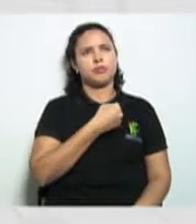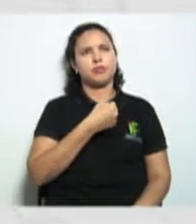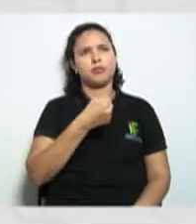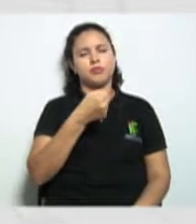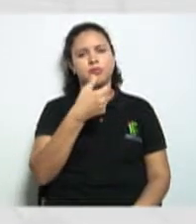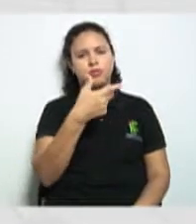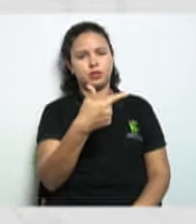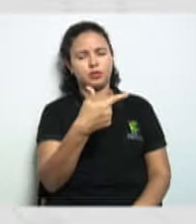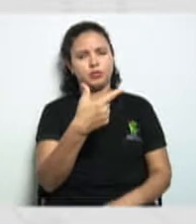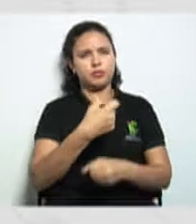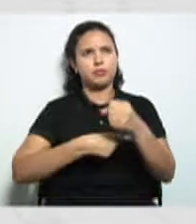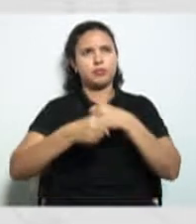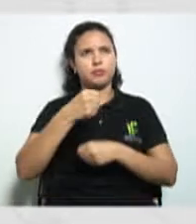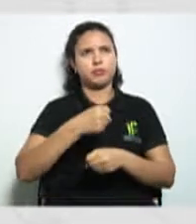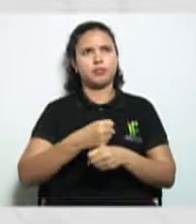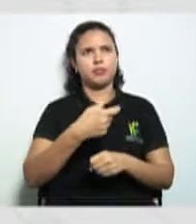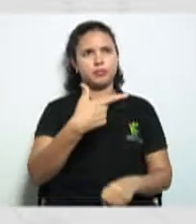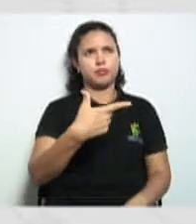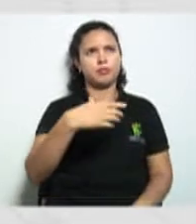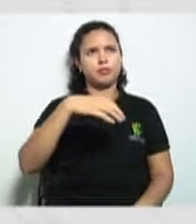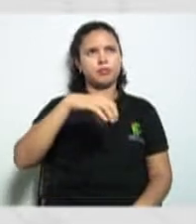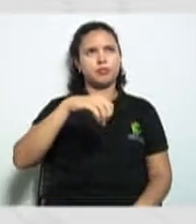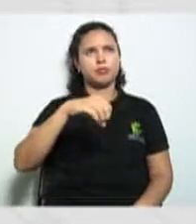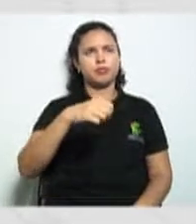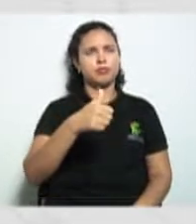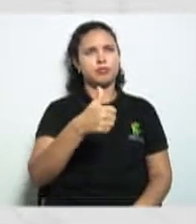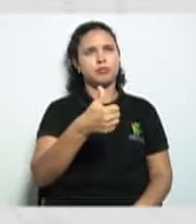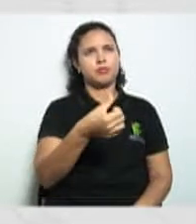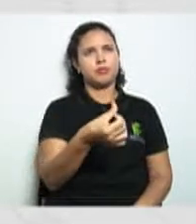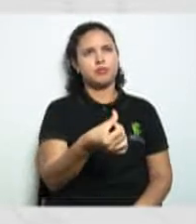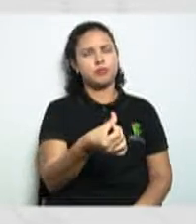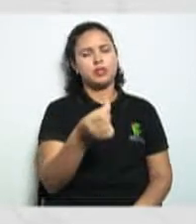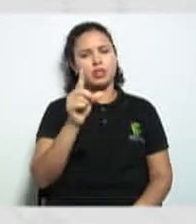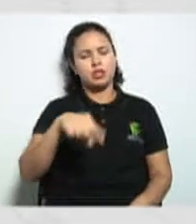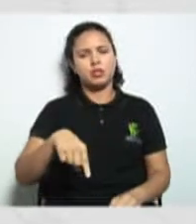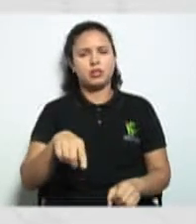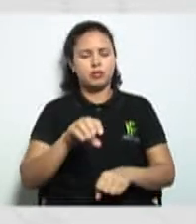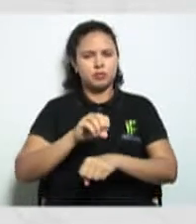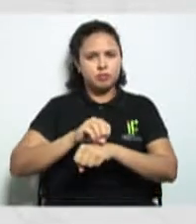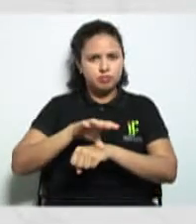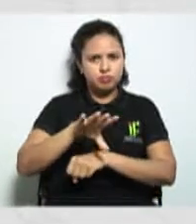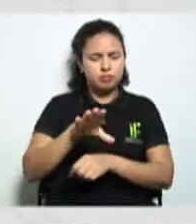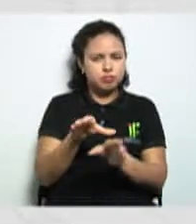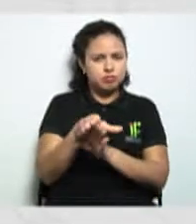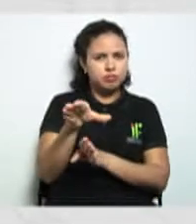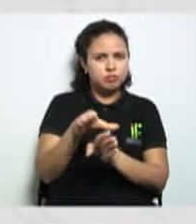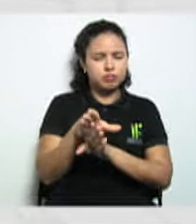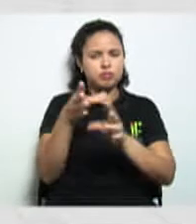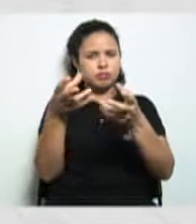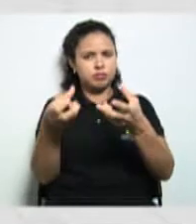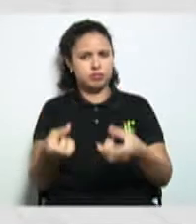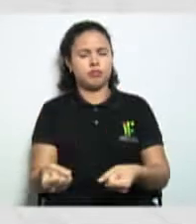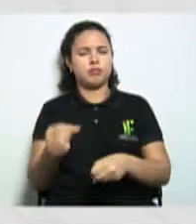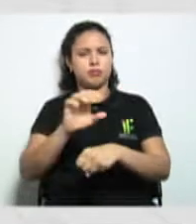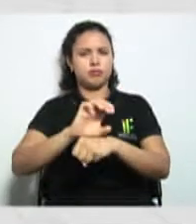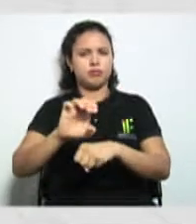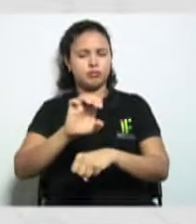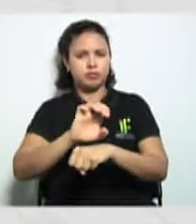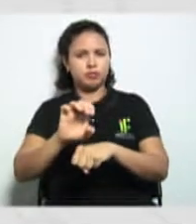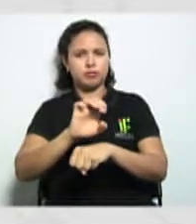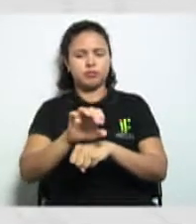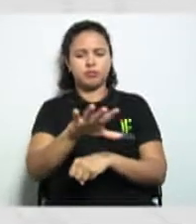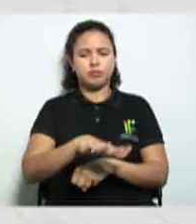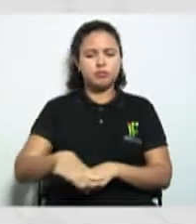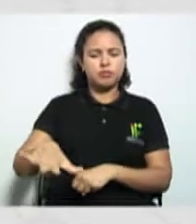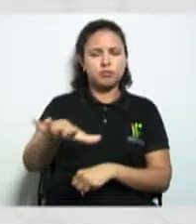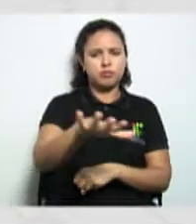orientação normativa, ela estabelece orientações sobre a aceitação de estagiários no